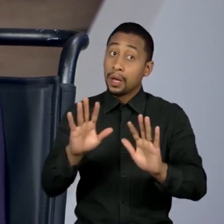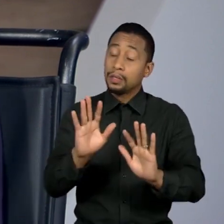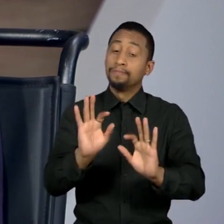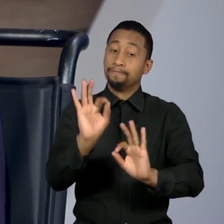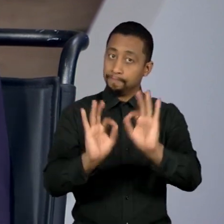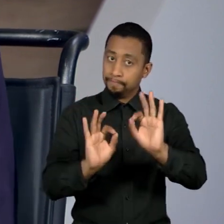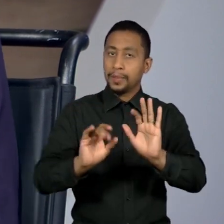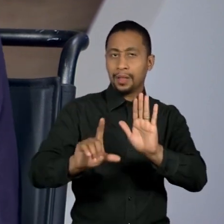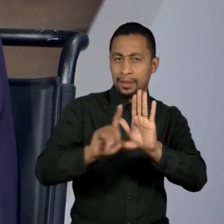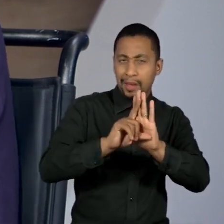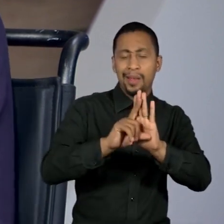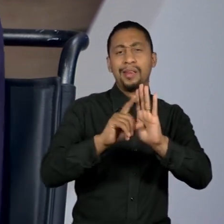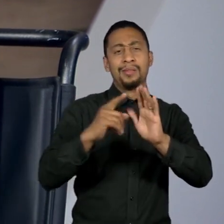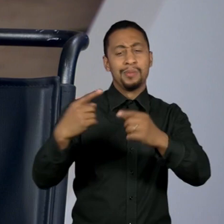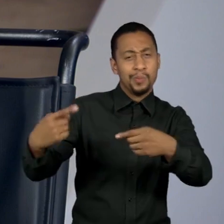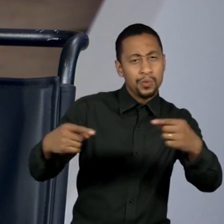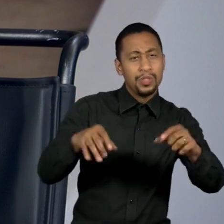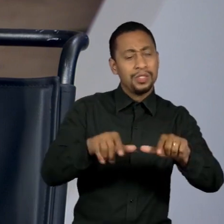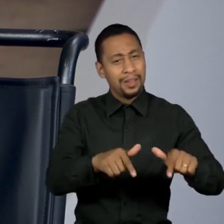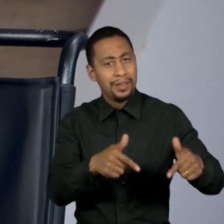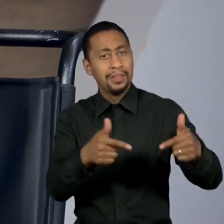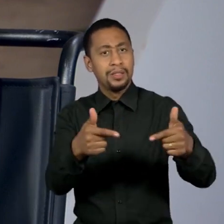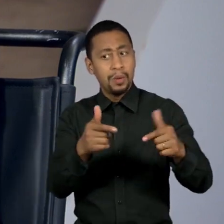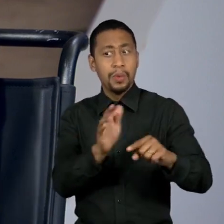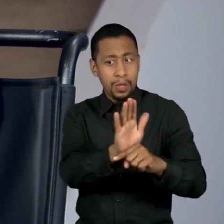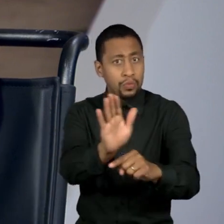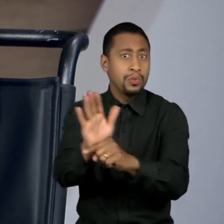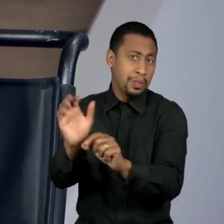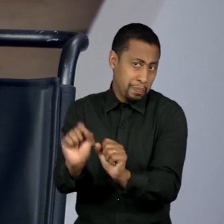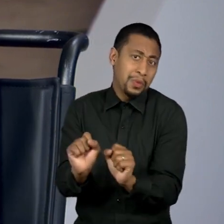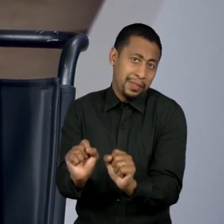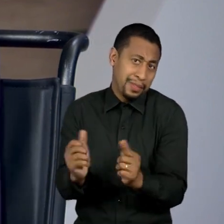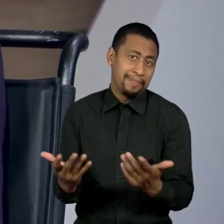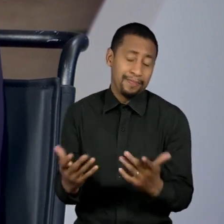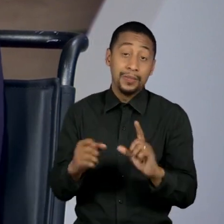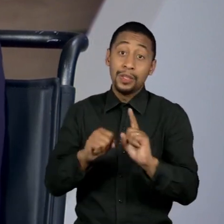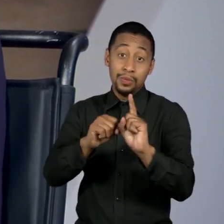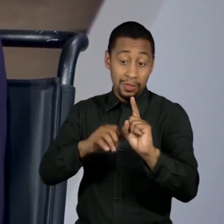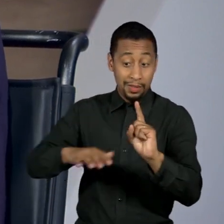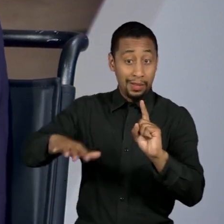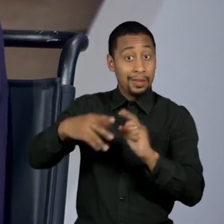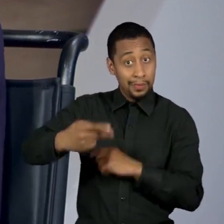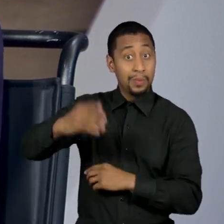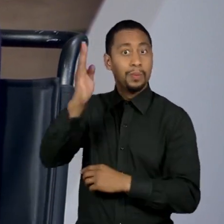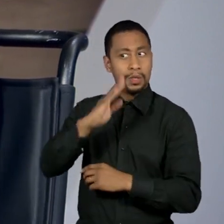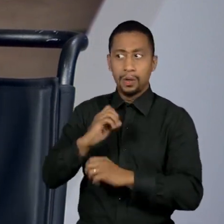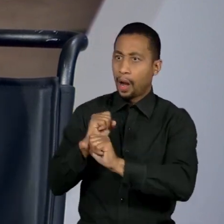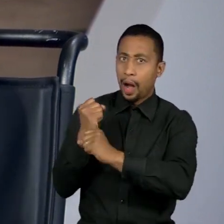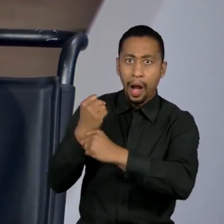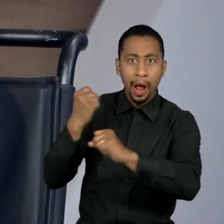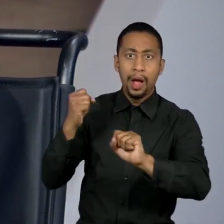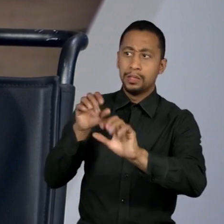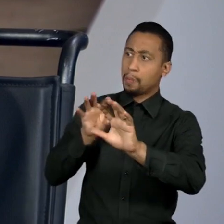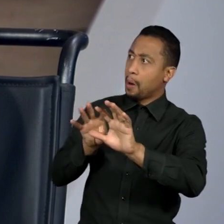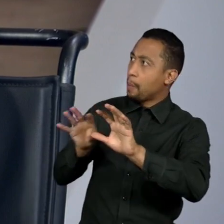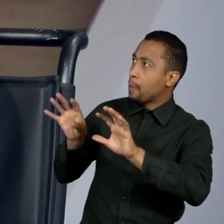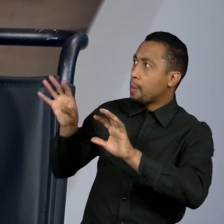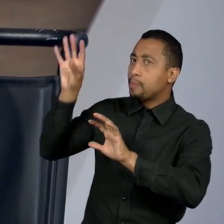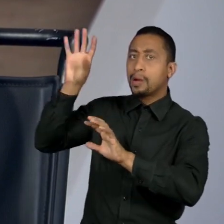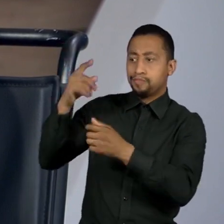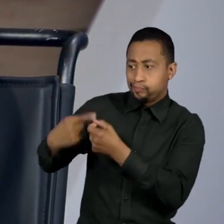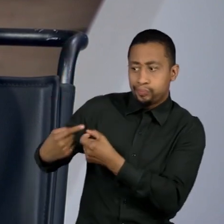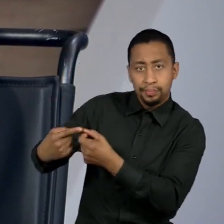Fronteiras. Quando nós pensamos aqui na situação específica do Brasil, o que vale a pena chamar a atenção, Beatriz? A gente vale a pena